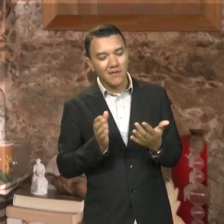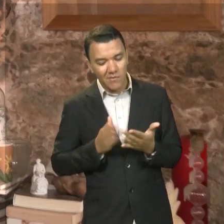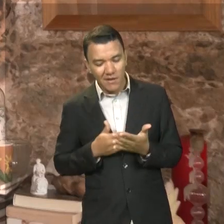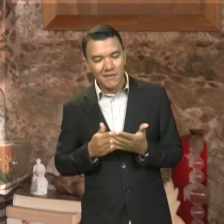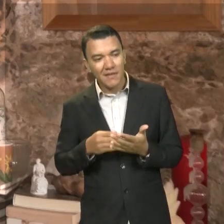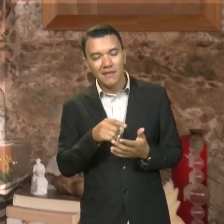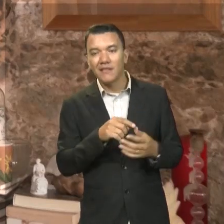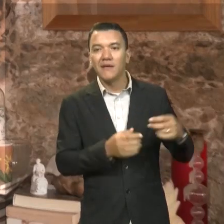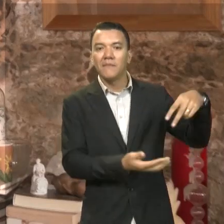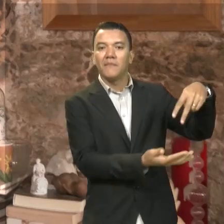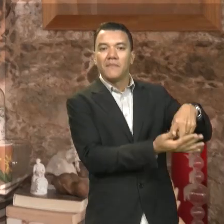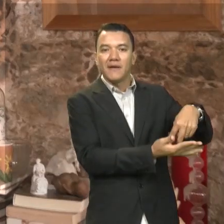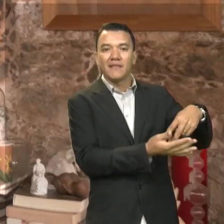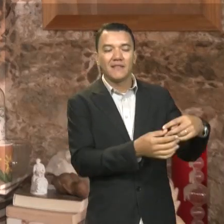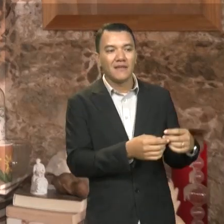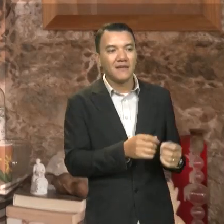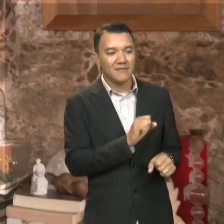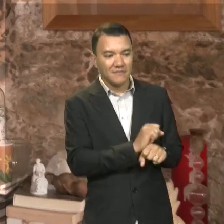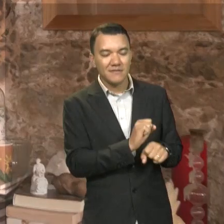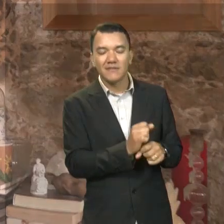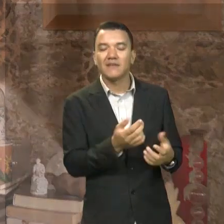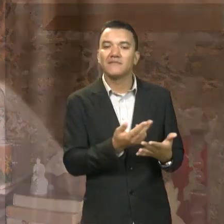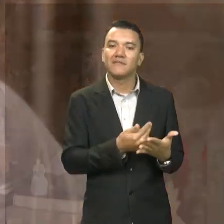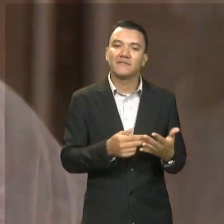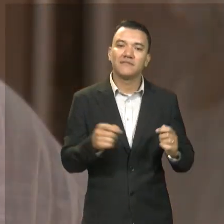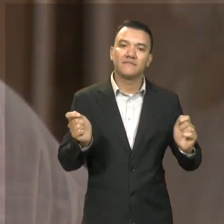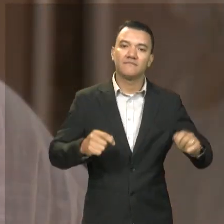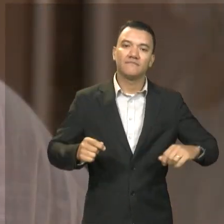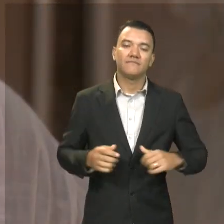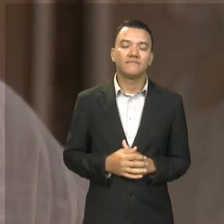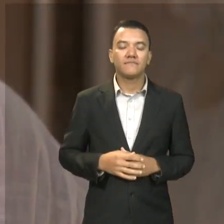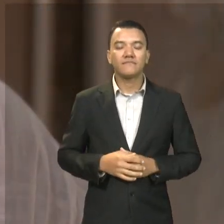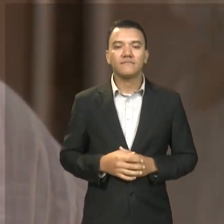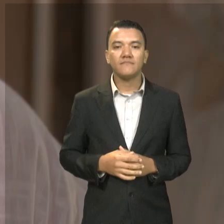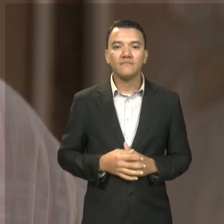elas pousam para mim desenhar.